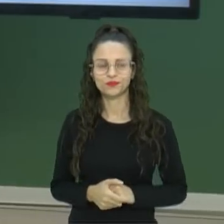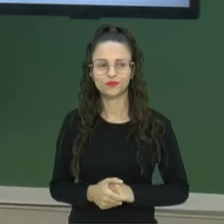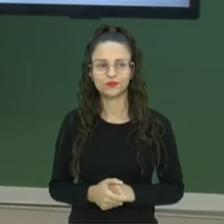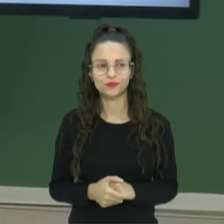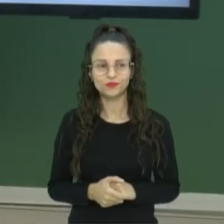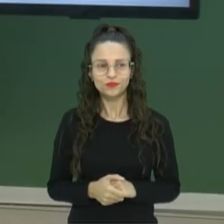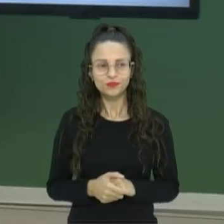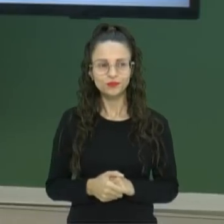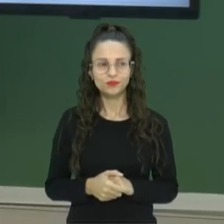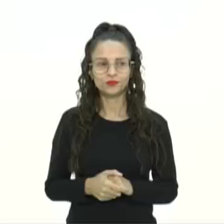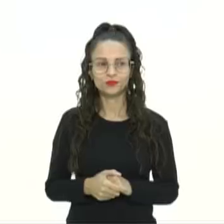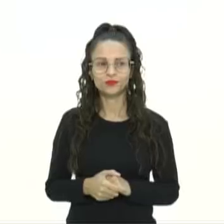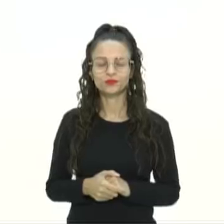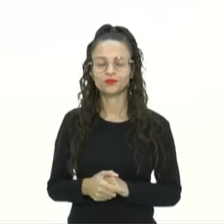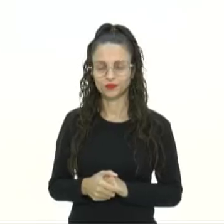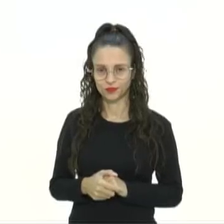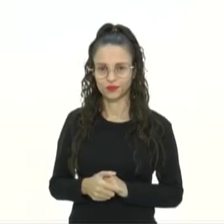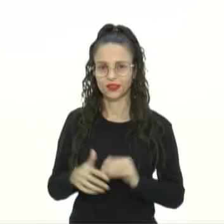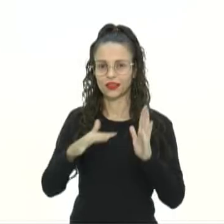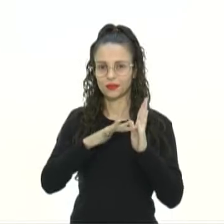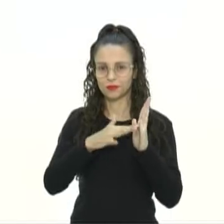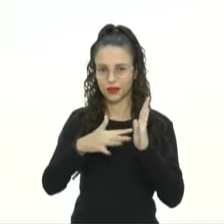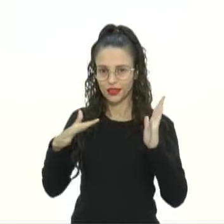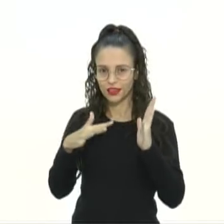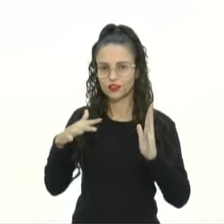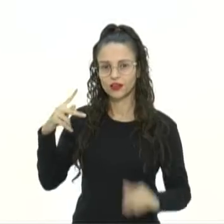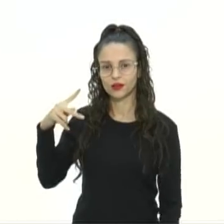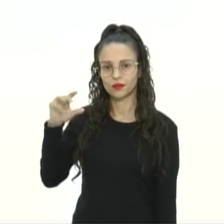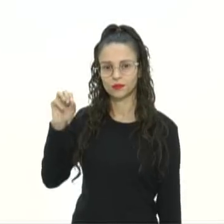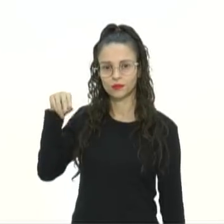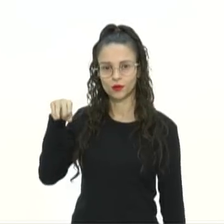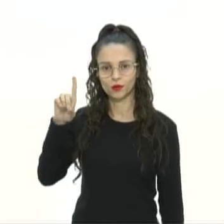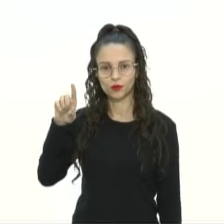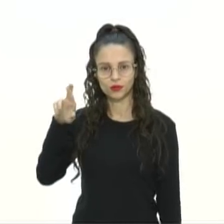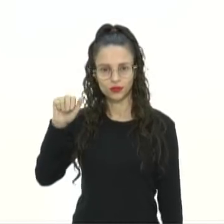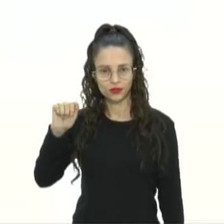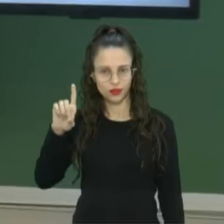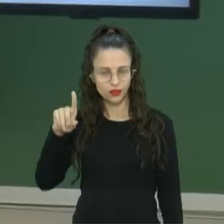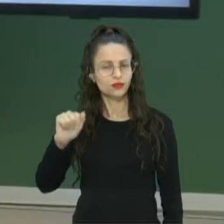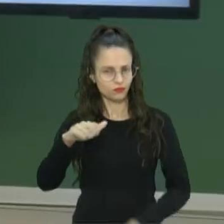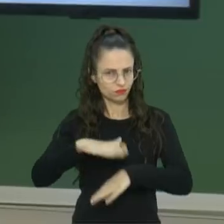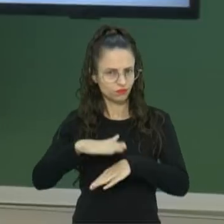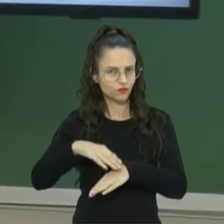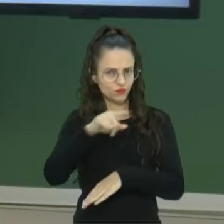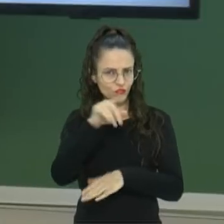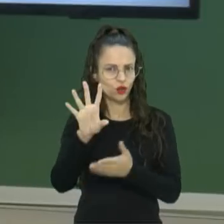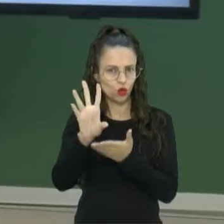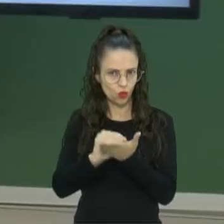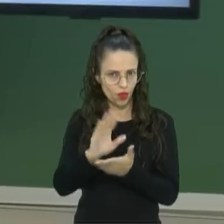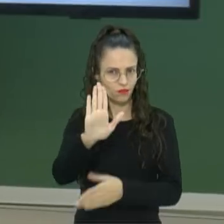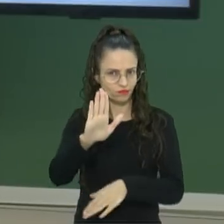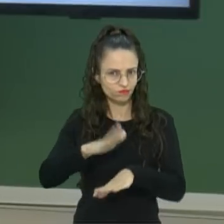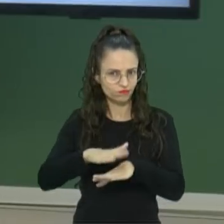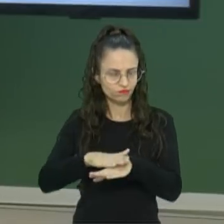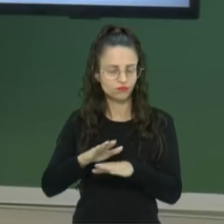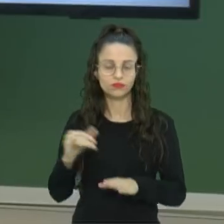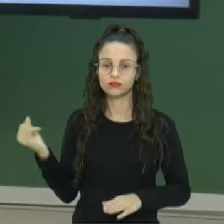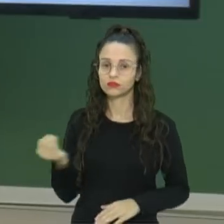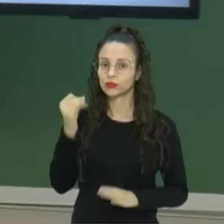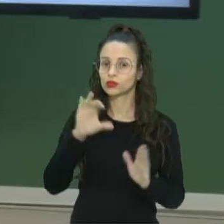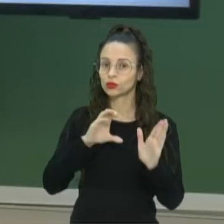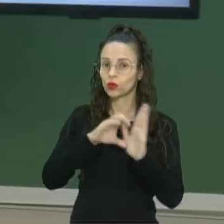lá. Média aritmética ponderada. Eu já vou dar um tempinho para você copiar isso aqui, porque é bem importante ter os